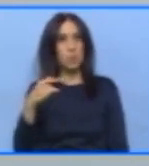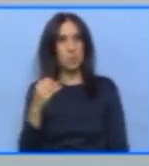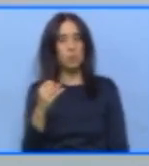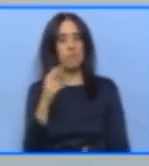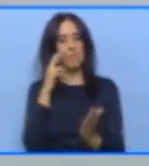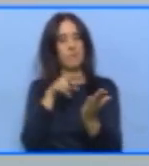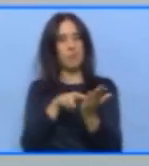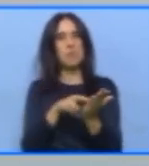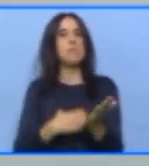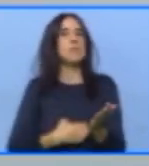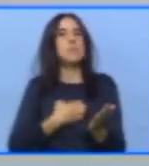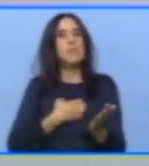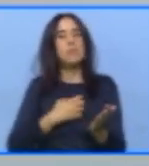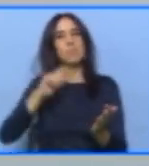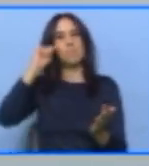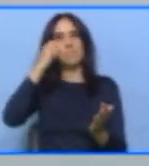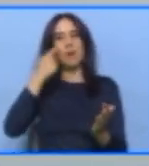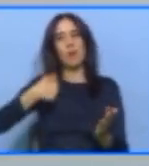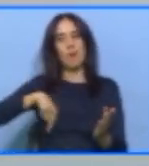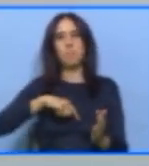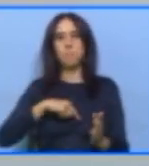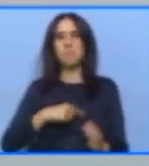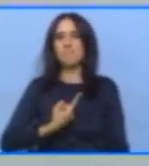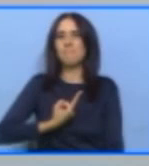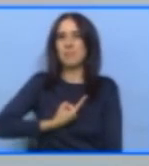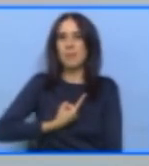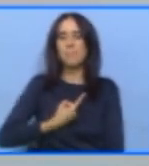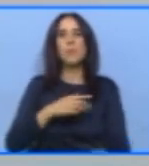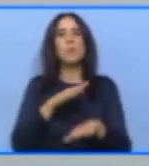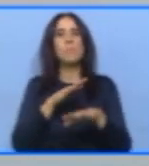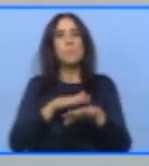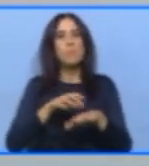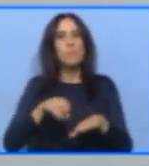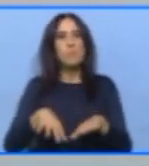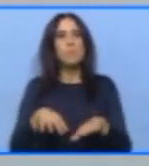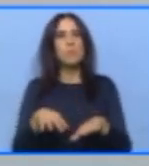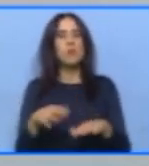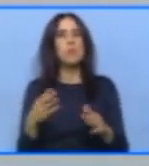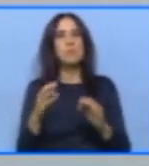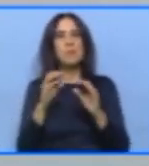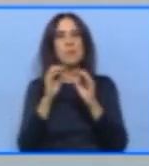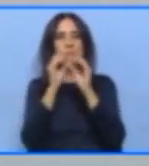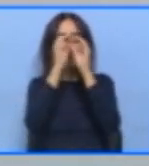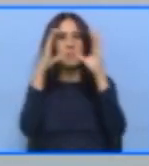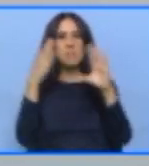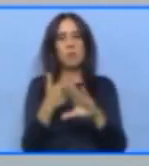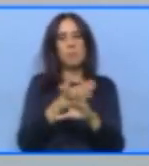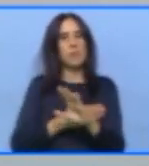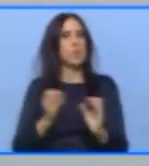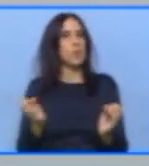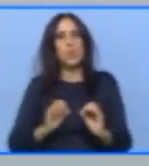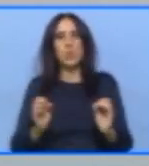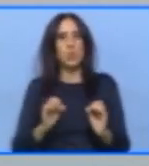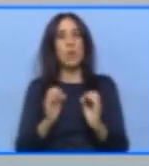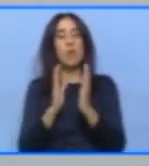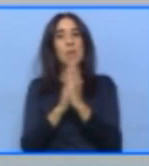a fatura que nós tínhamos a certeza que íamos ter que pagar pela falta de visão atempada da parte